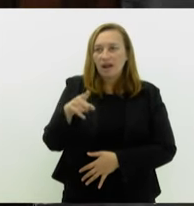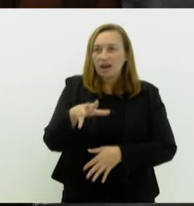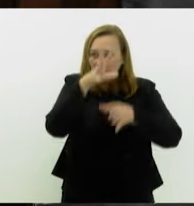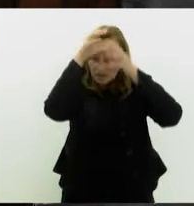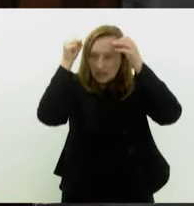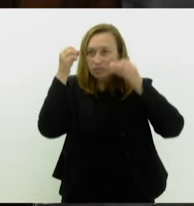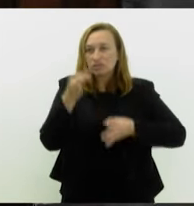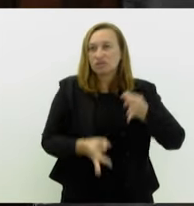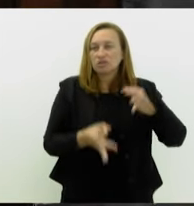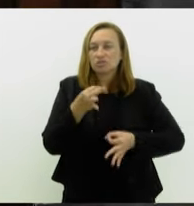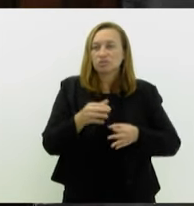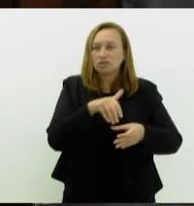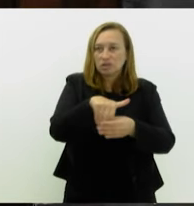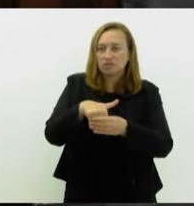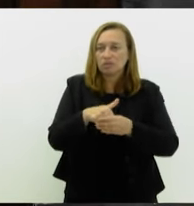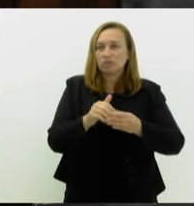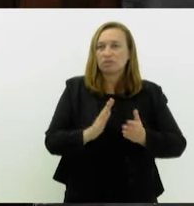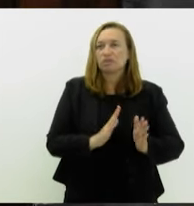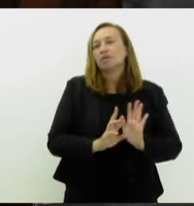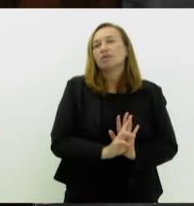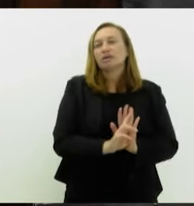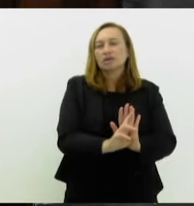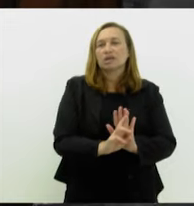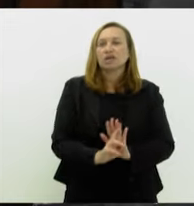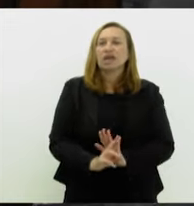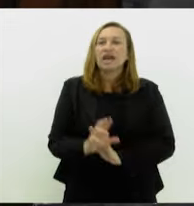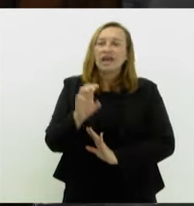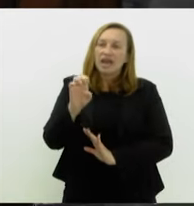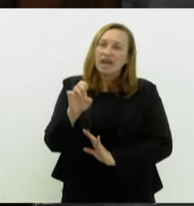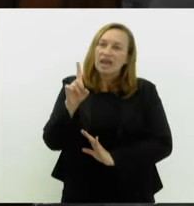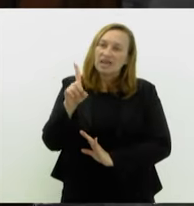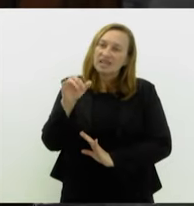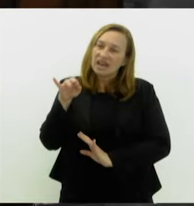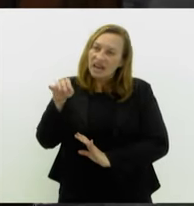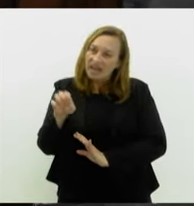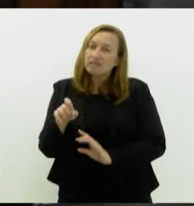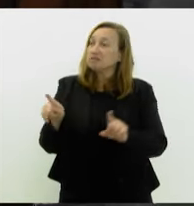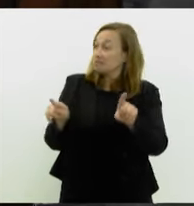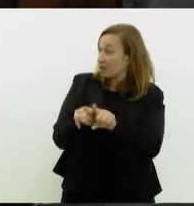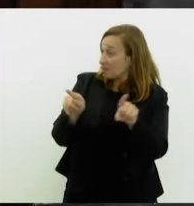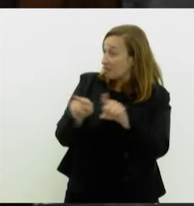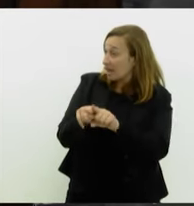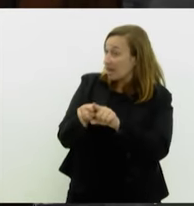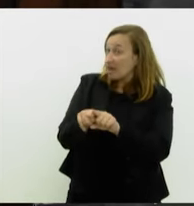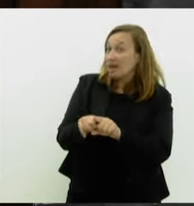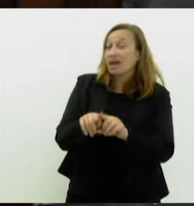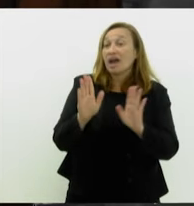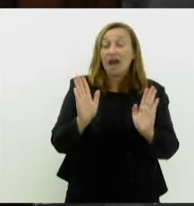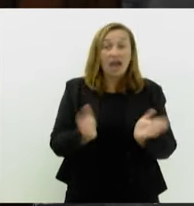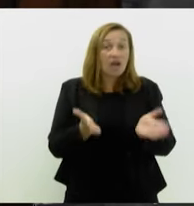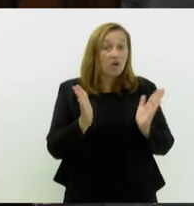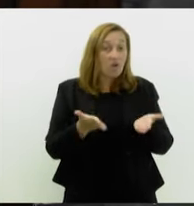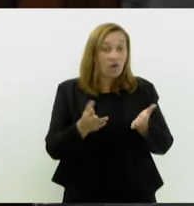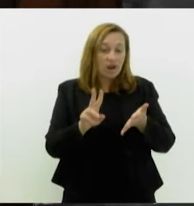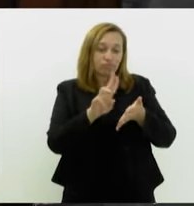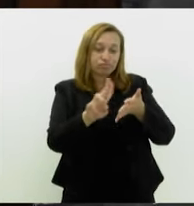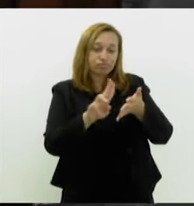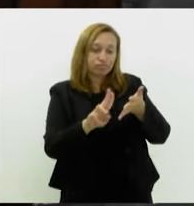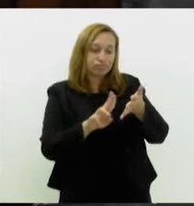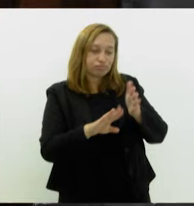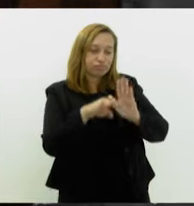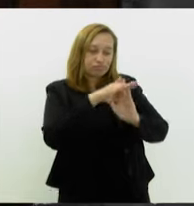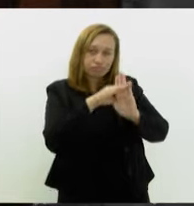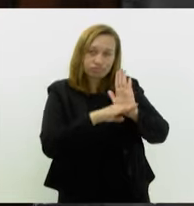Superior Eleitoral e a Edilene já vem na roda também agora lista Tríplice mas a gente